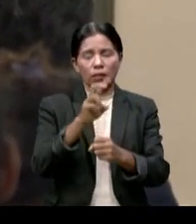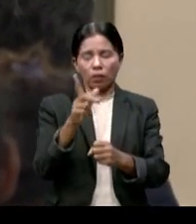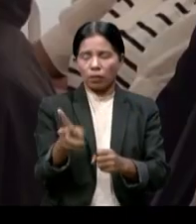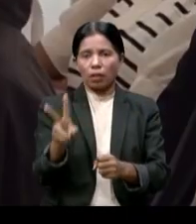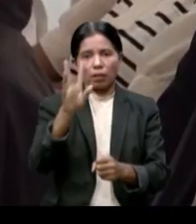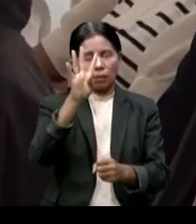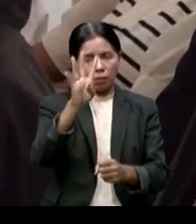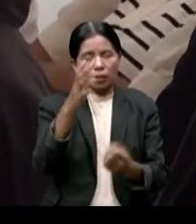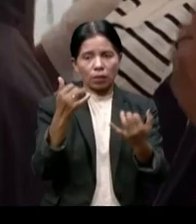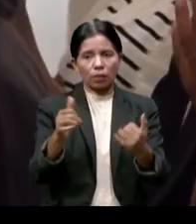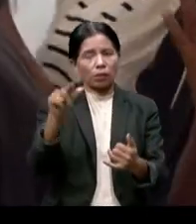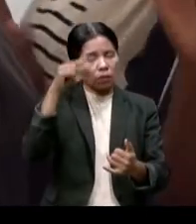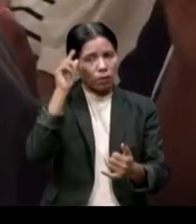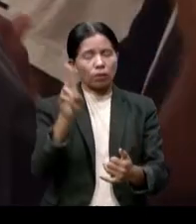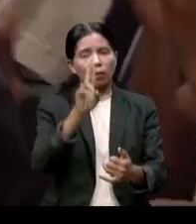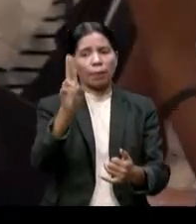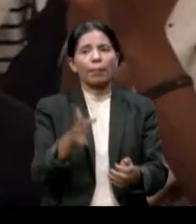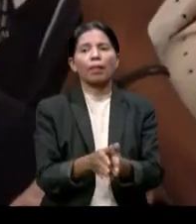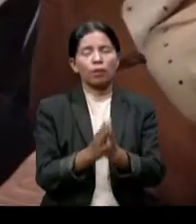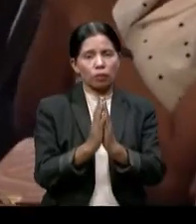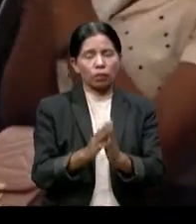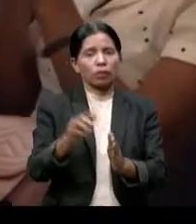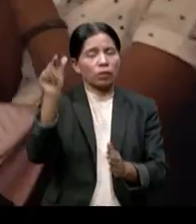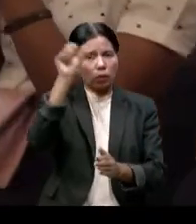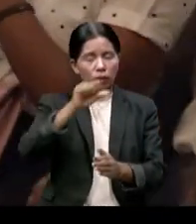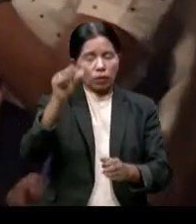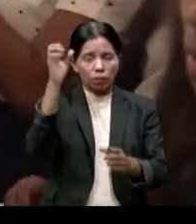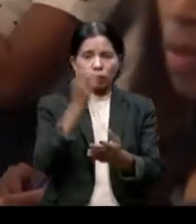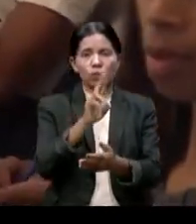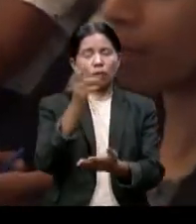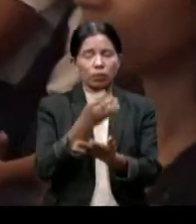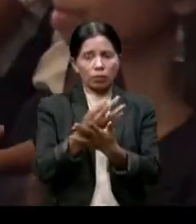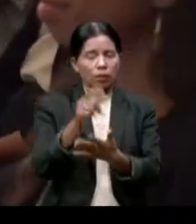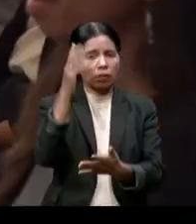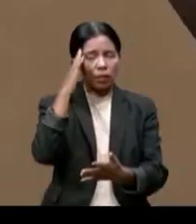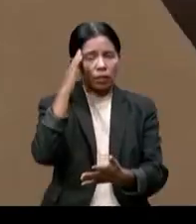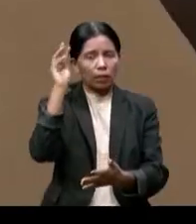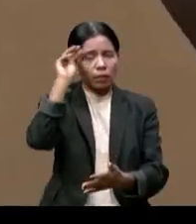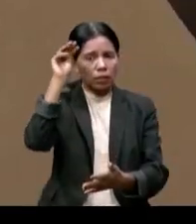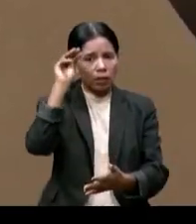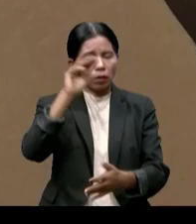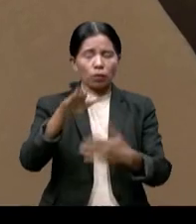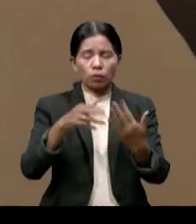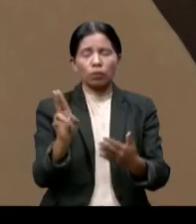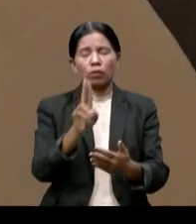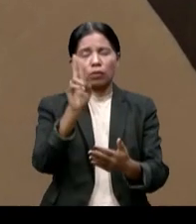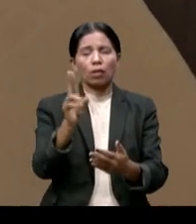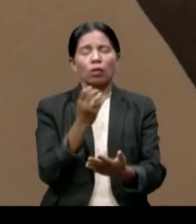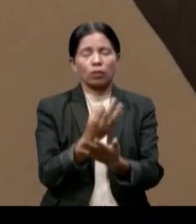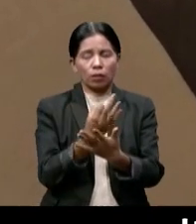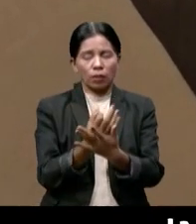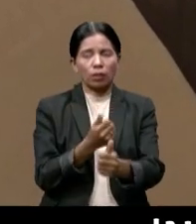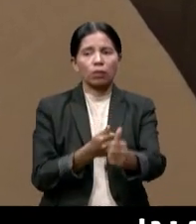executa ela. Razão Ramos Horta, José Auditoria, para execução orçamento, né? A tubele Hatene, ministério Sira, executa orçamento de regras no retorno